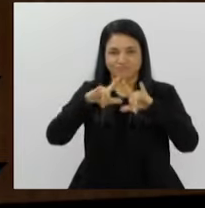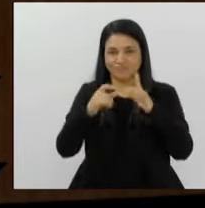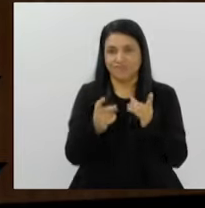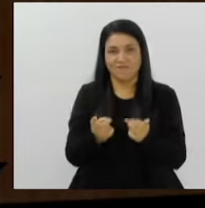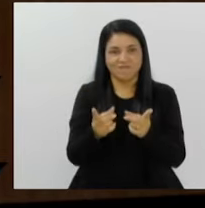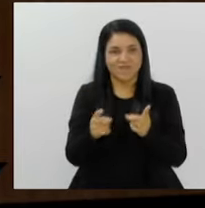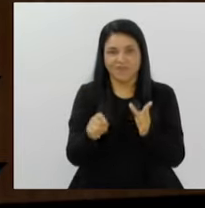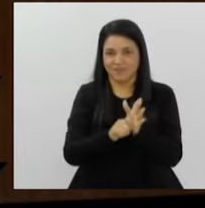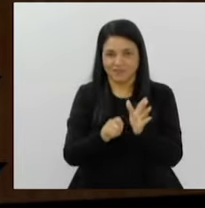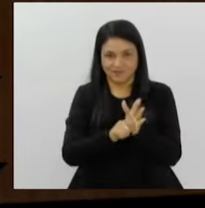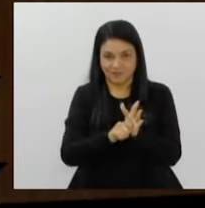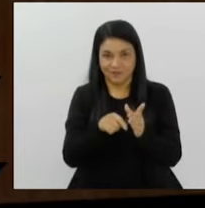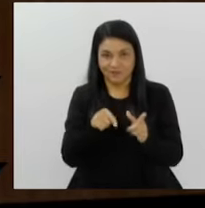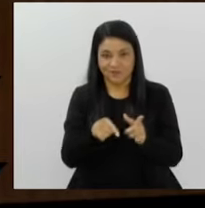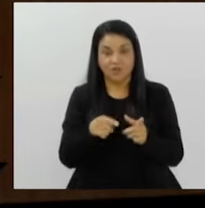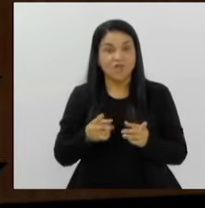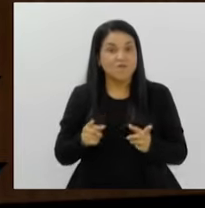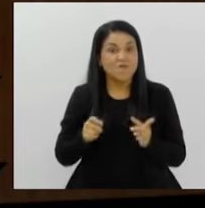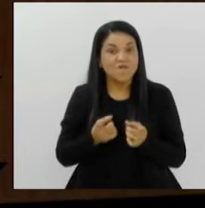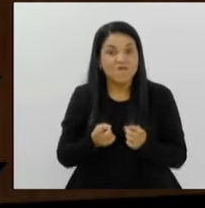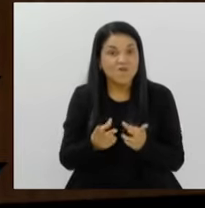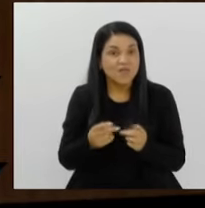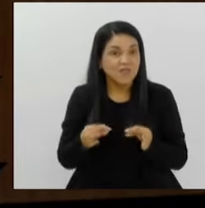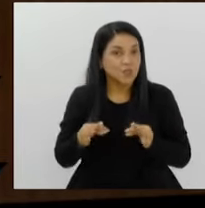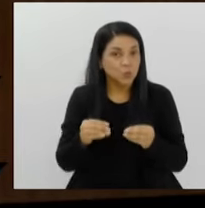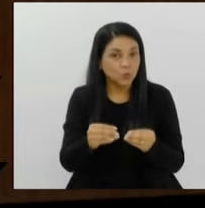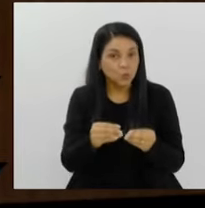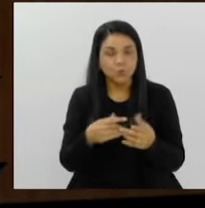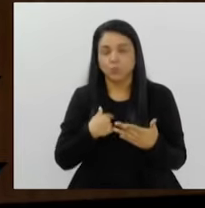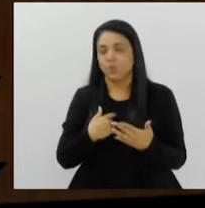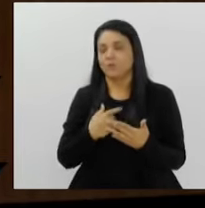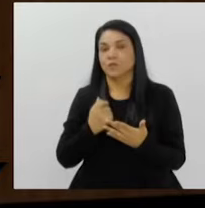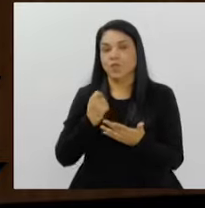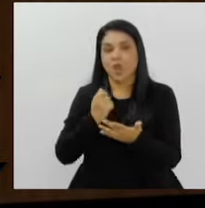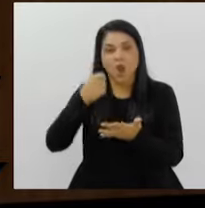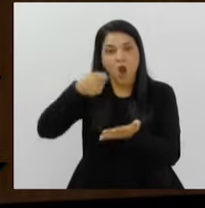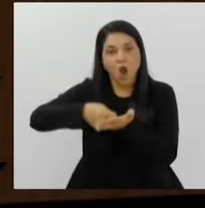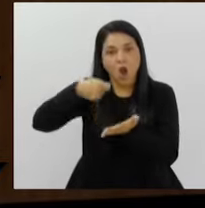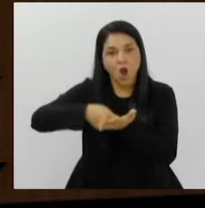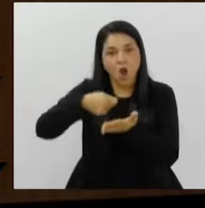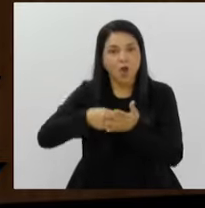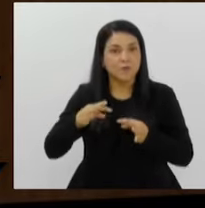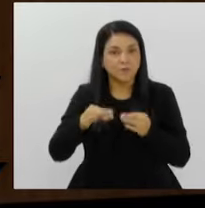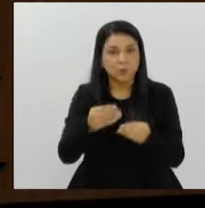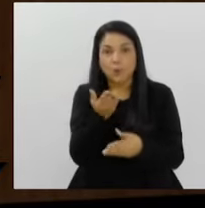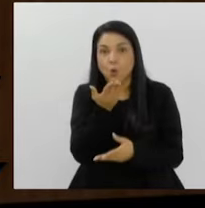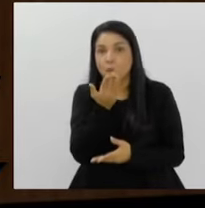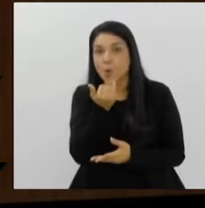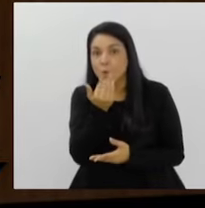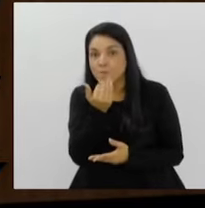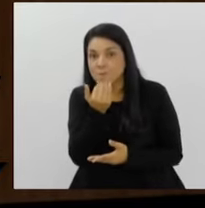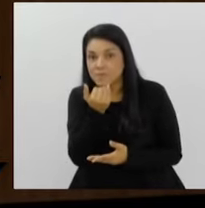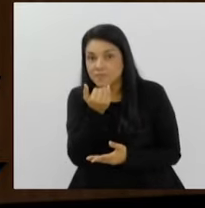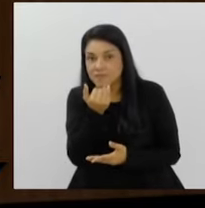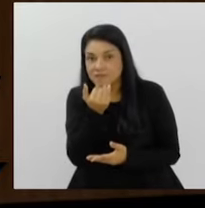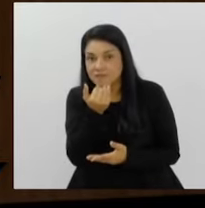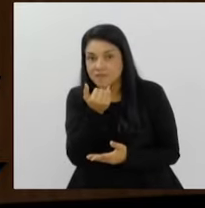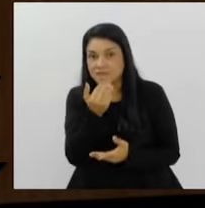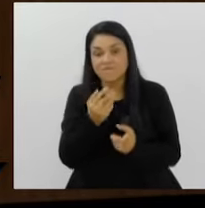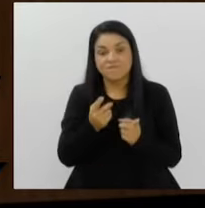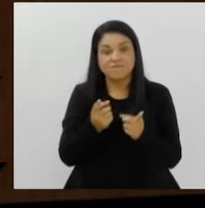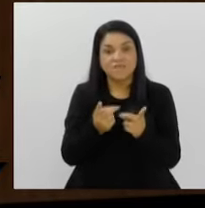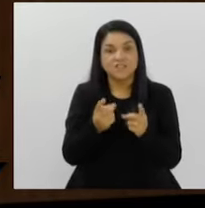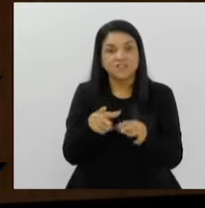eles vendem tudo, cobram tudo, até comida, comida que vai ser